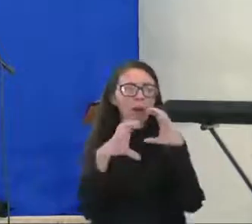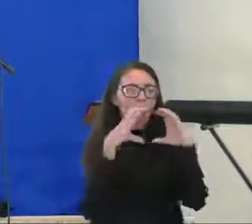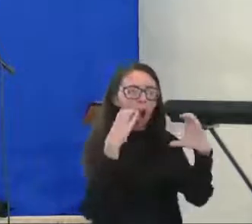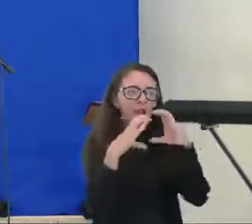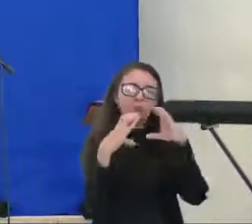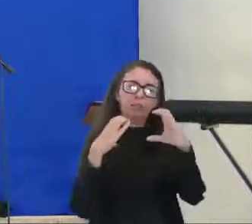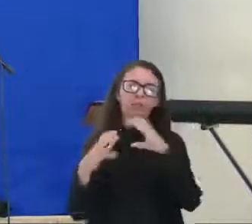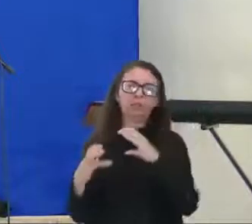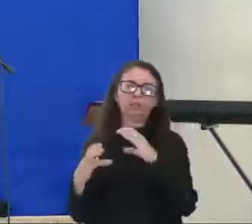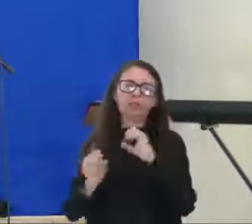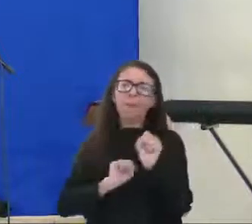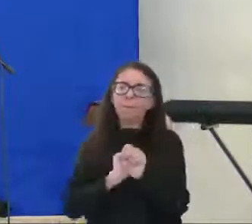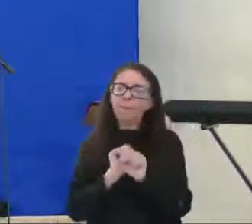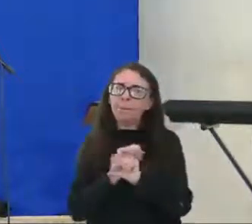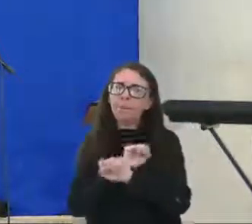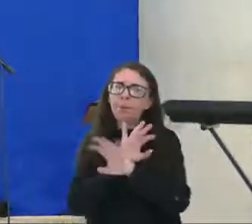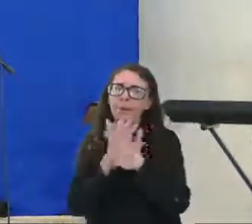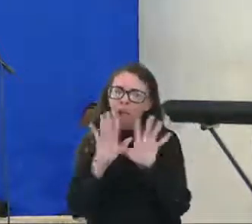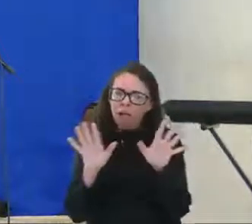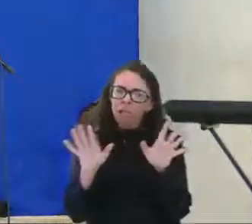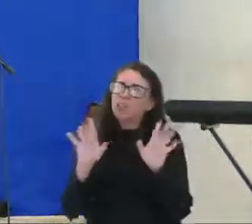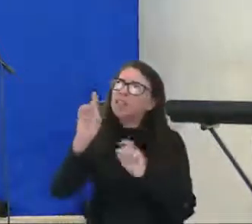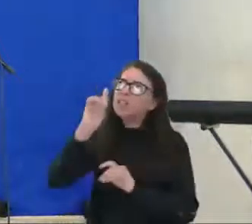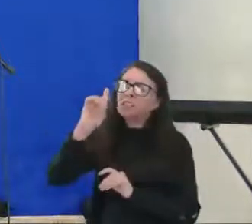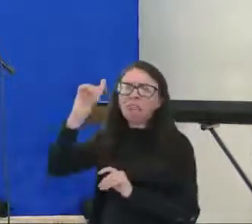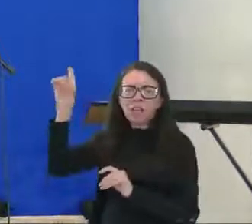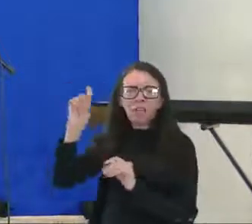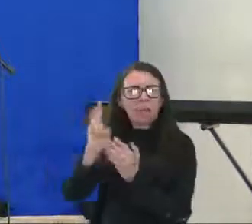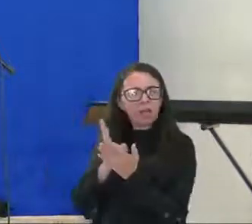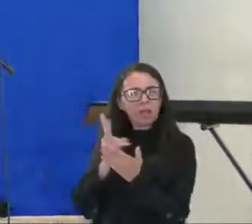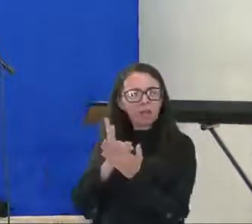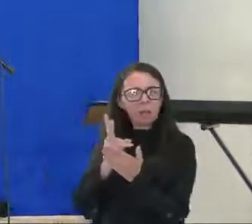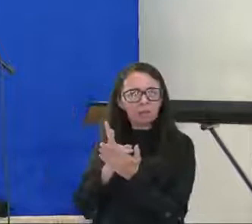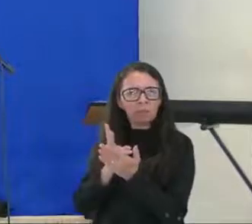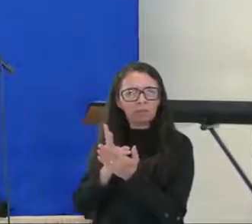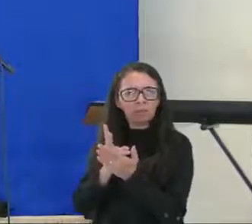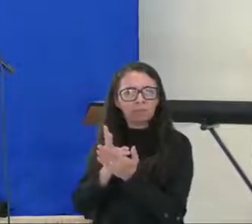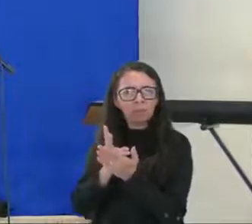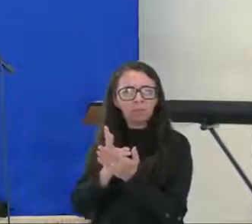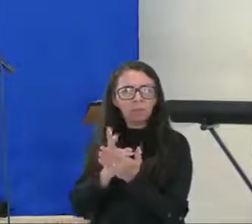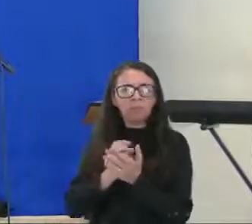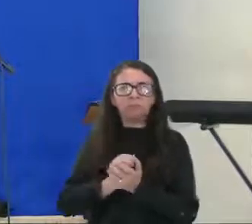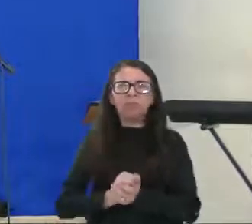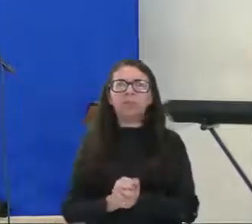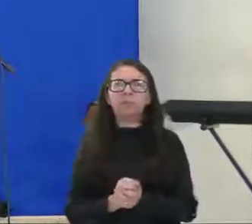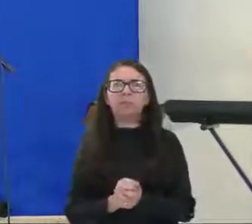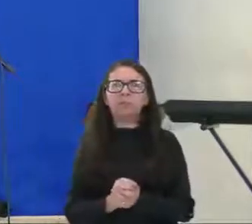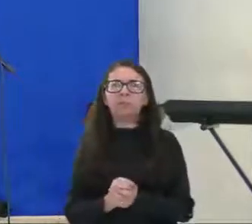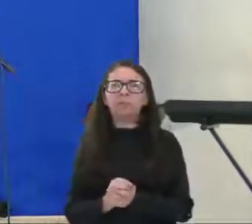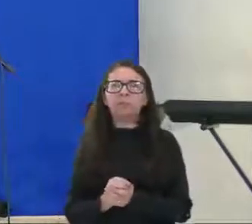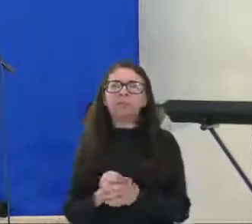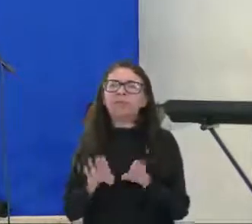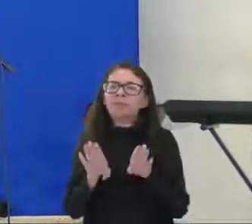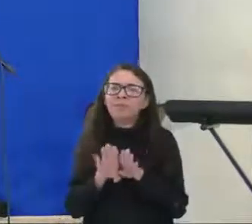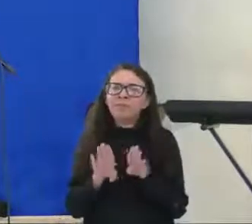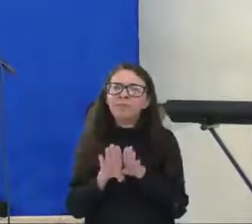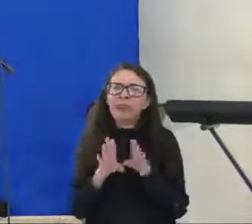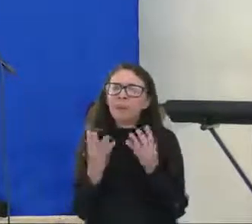dons de curar, falar todos em outras línguas,